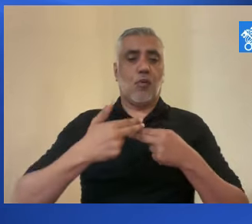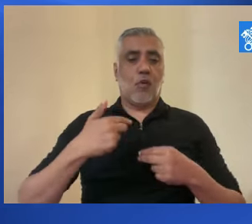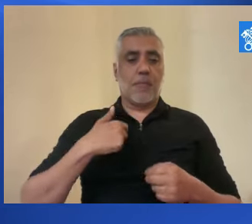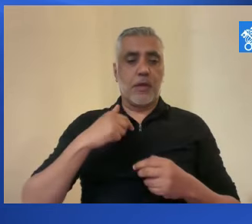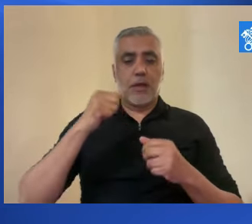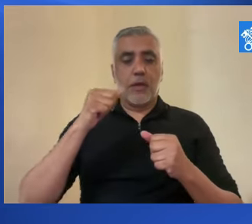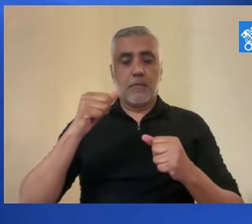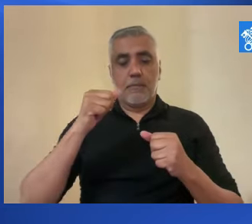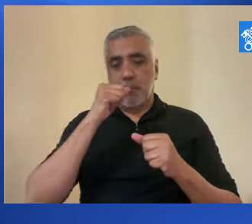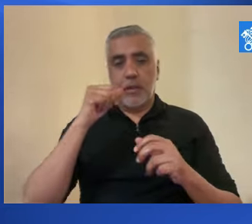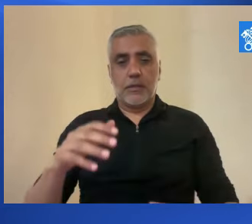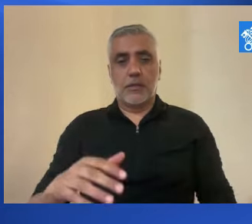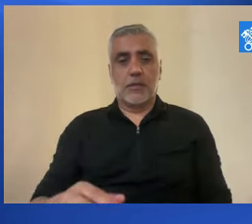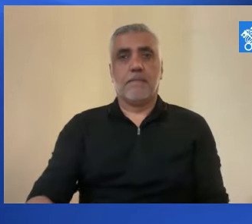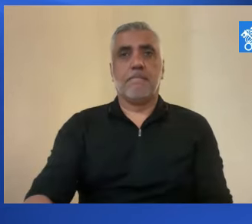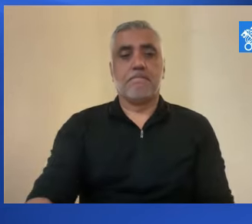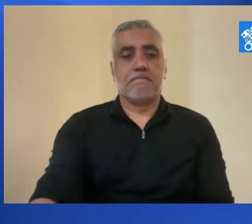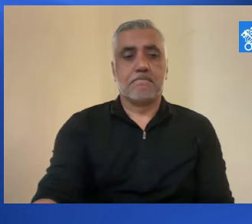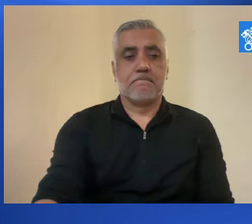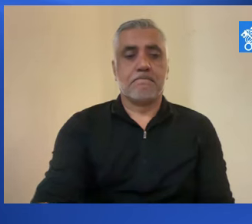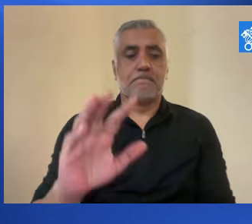Palabra del Señor.